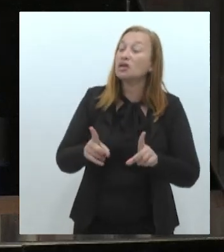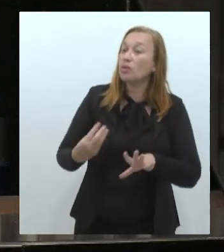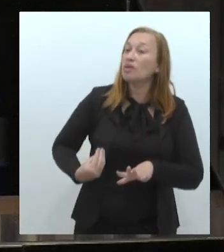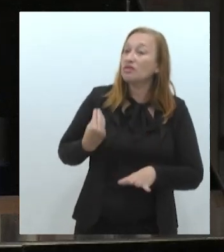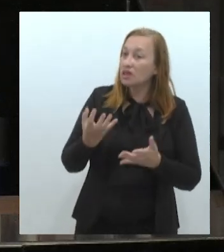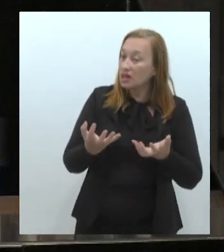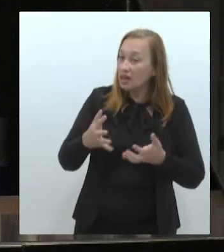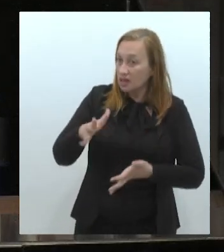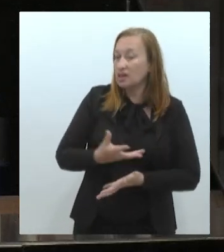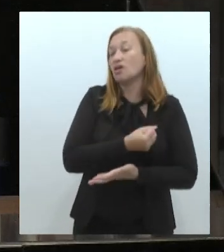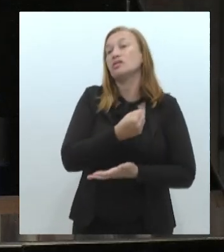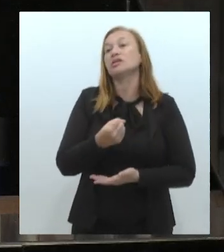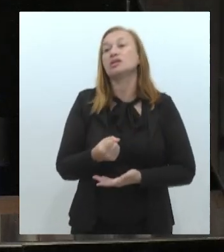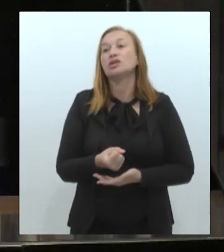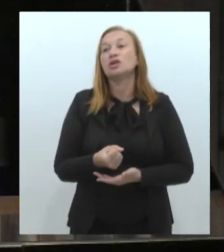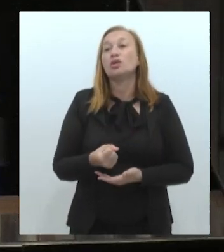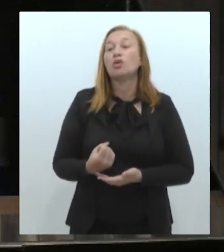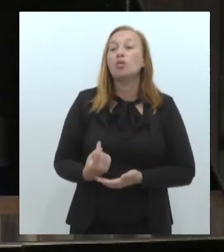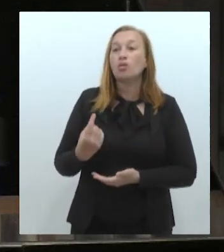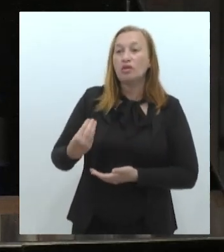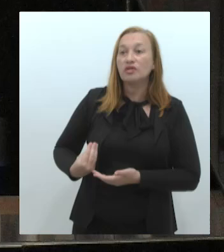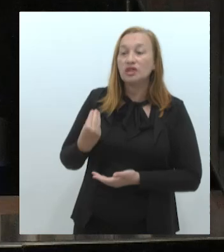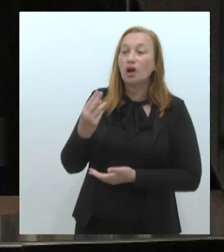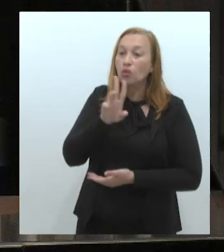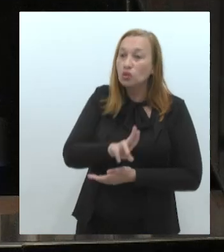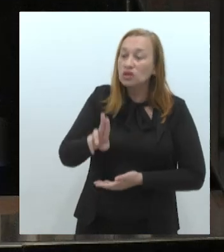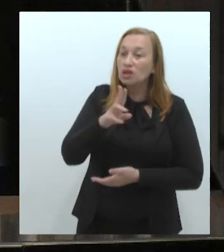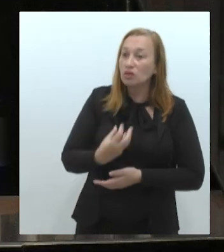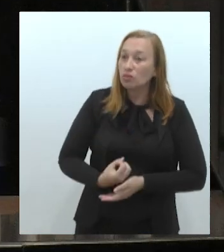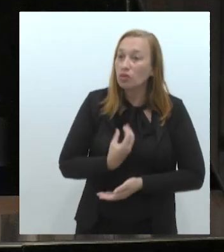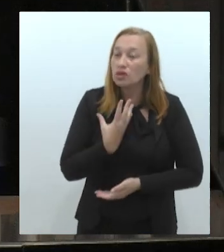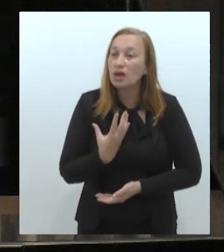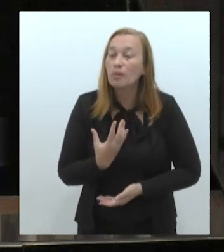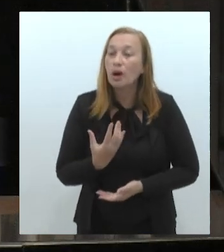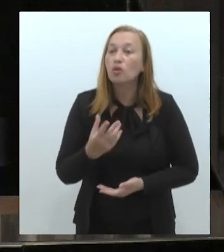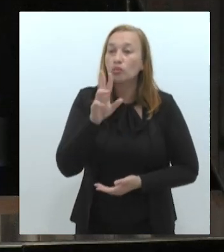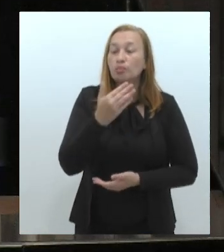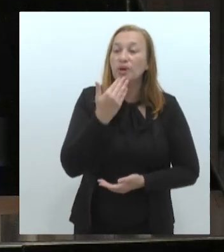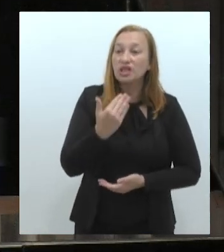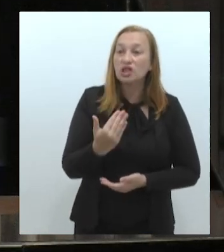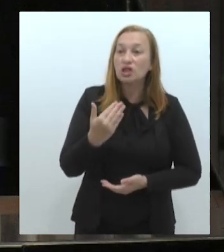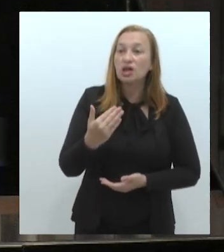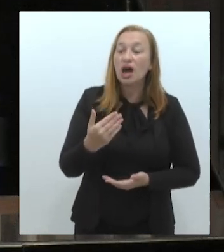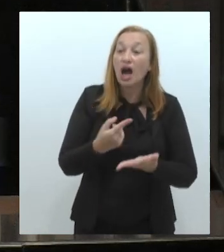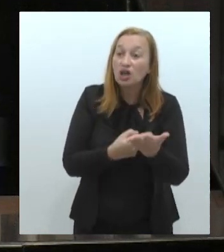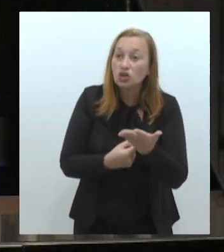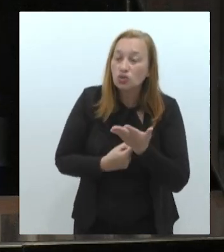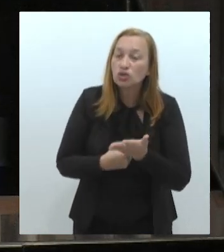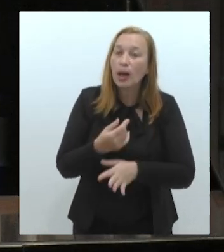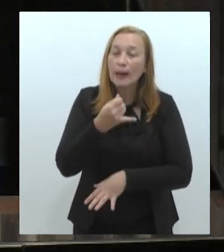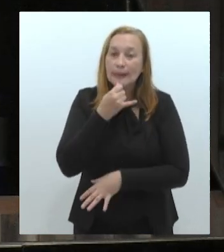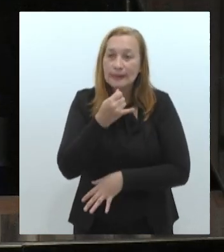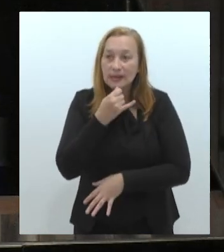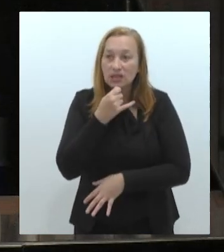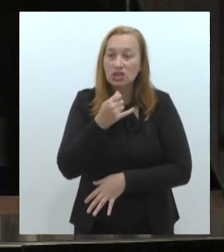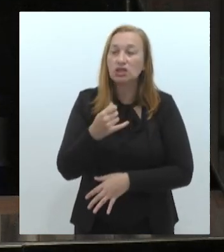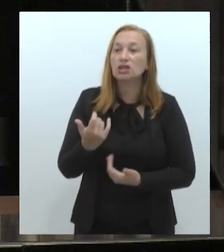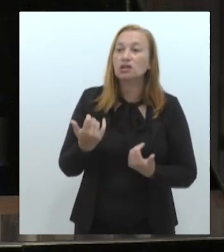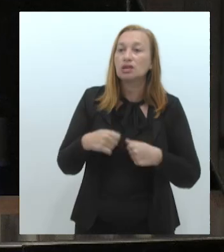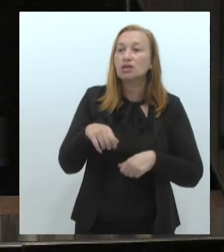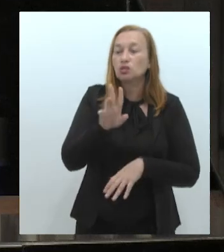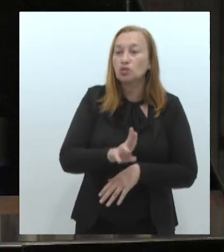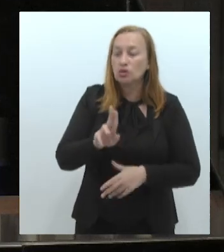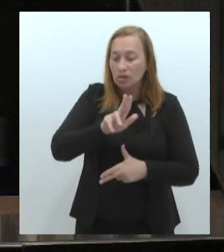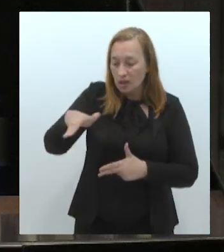quer ser salva, como uma vida que está usando a poesia para pedir socorro. Então, é muito triste que a gente tenha que utilizar